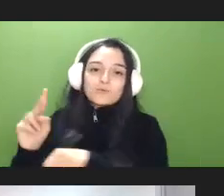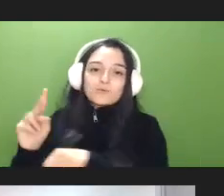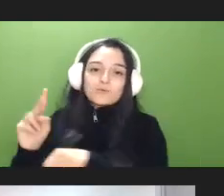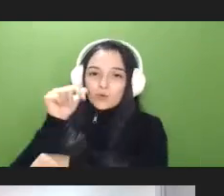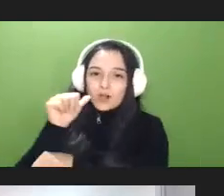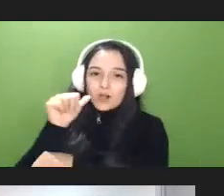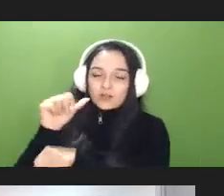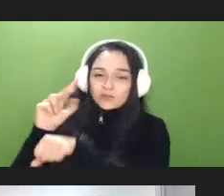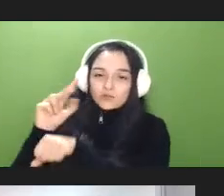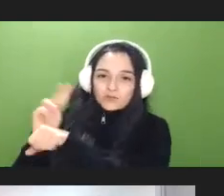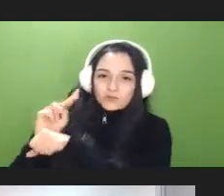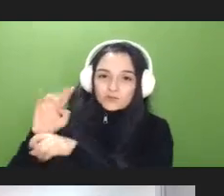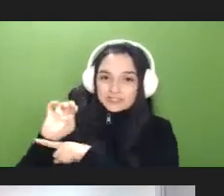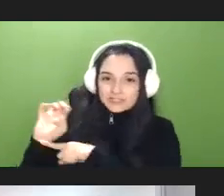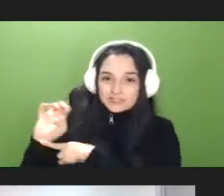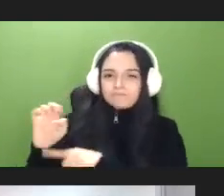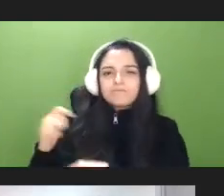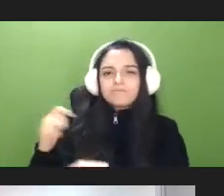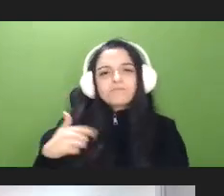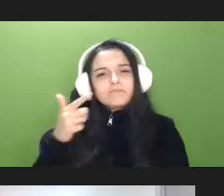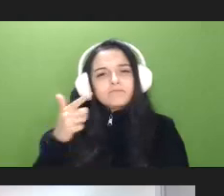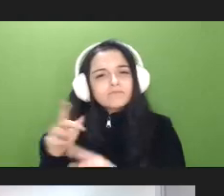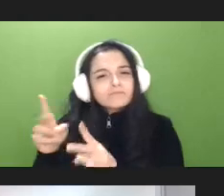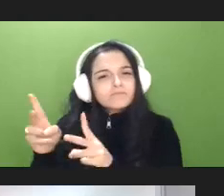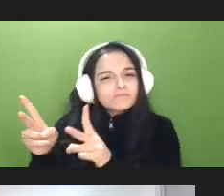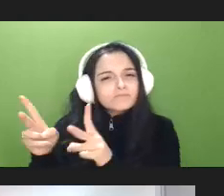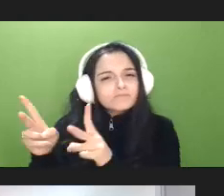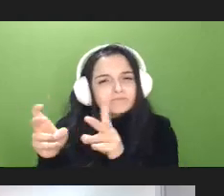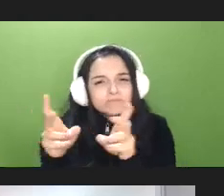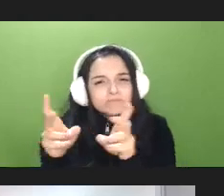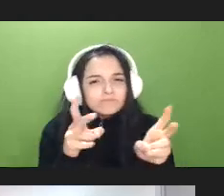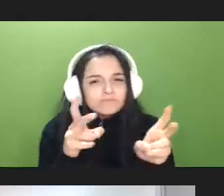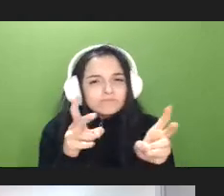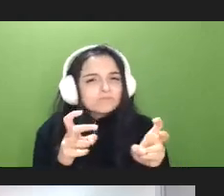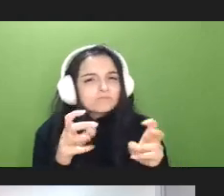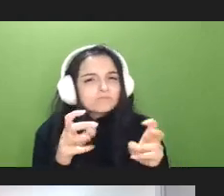E eu comecei a perceber algumas situações que me chamaram a atenção, no sentido